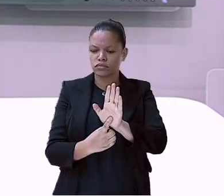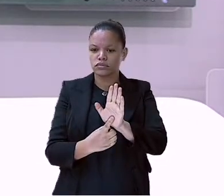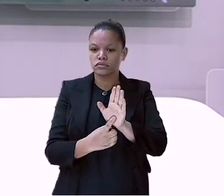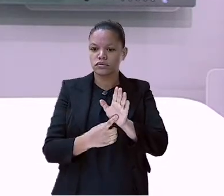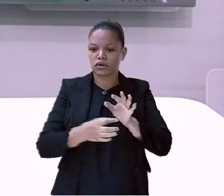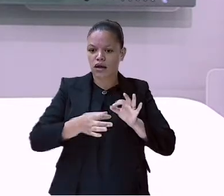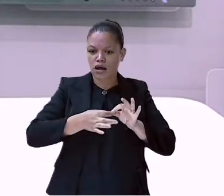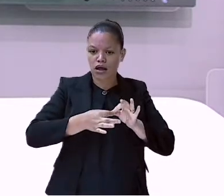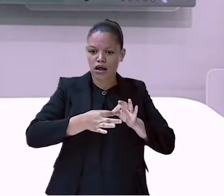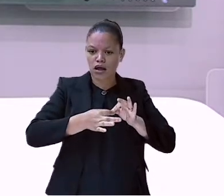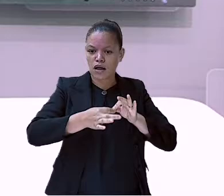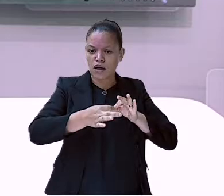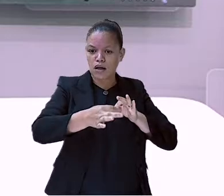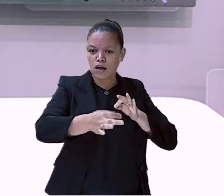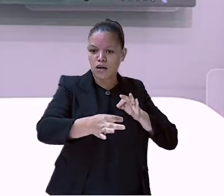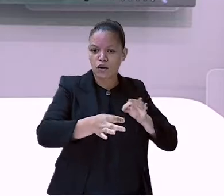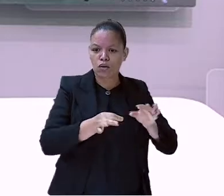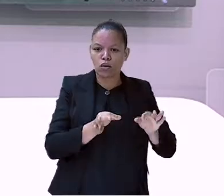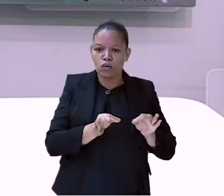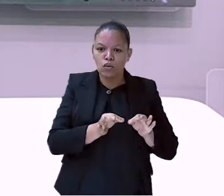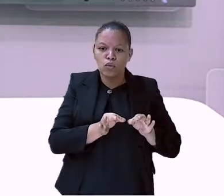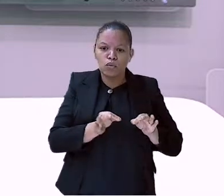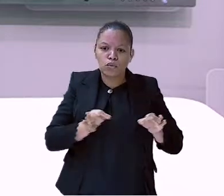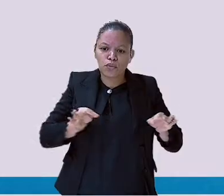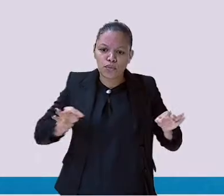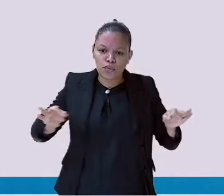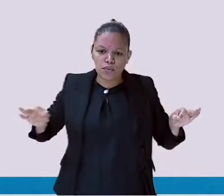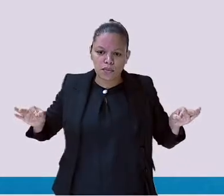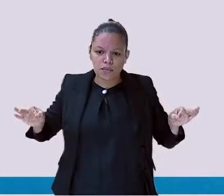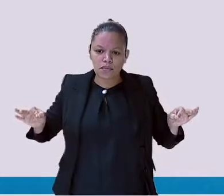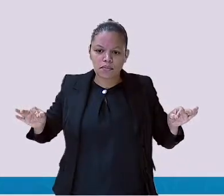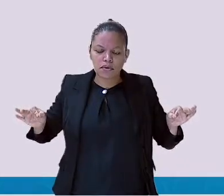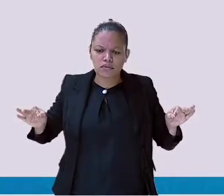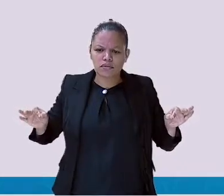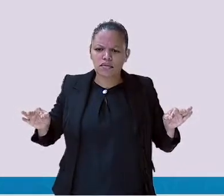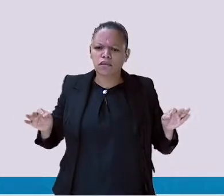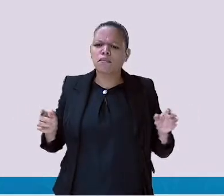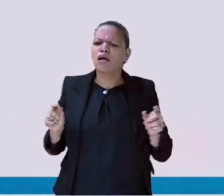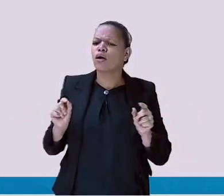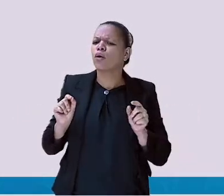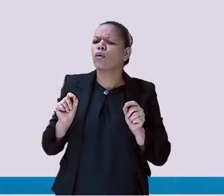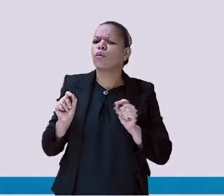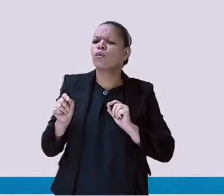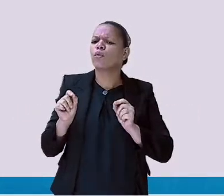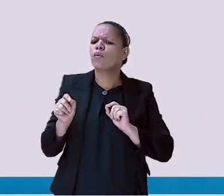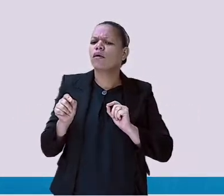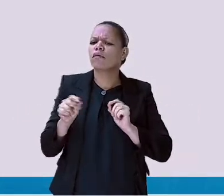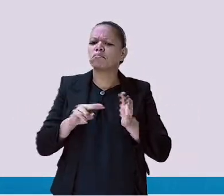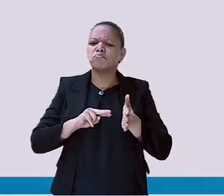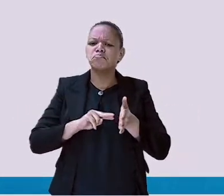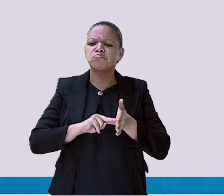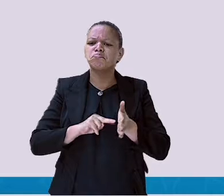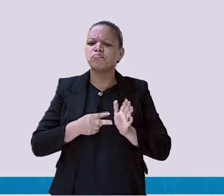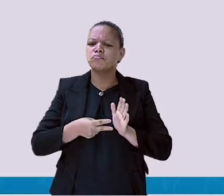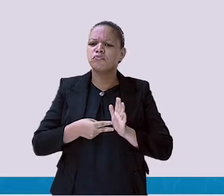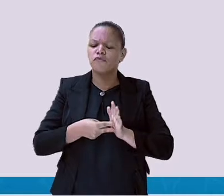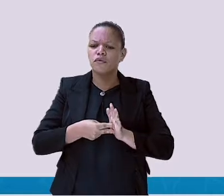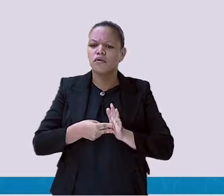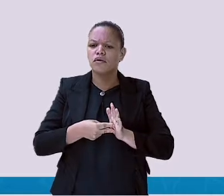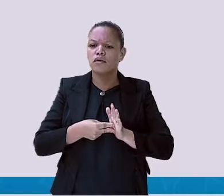temos aqui o comprimento. E o que é comprimento? É